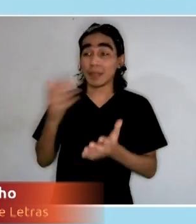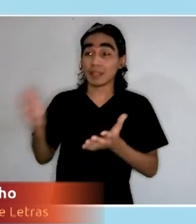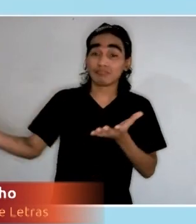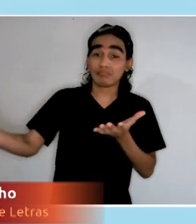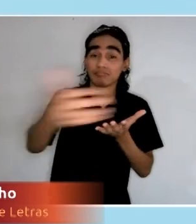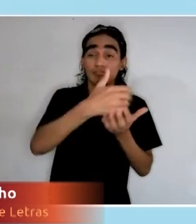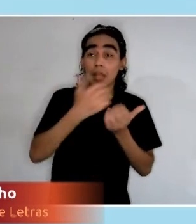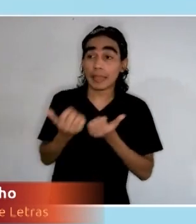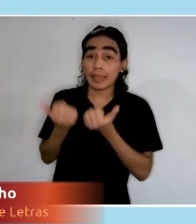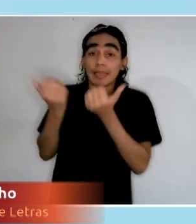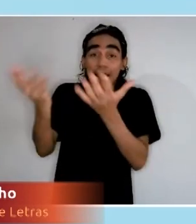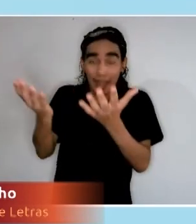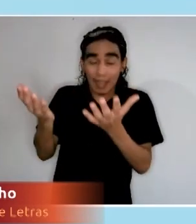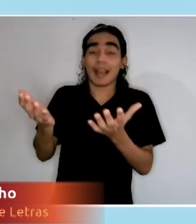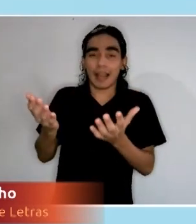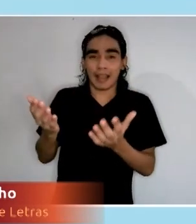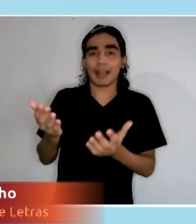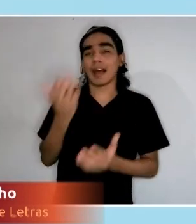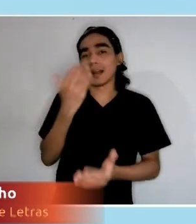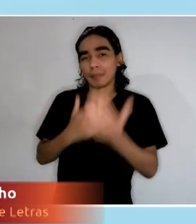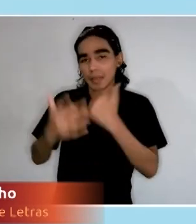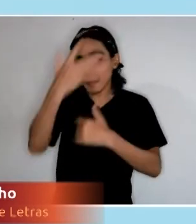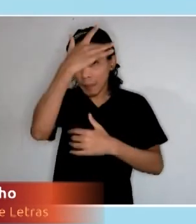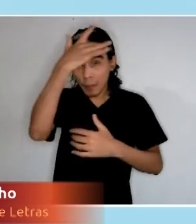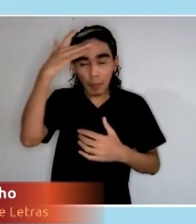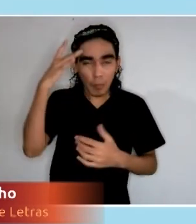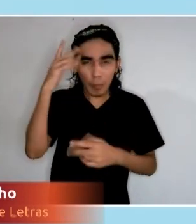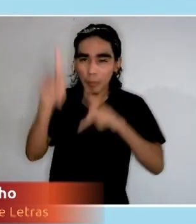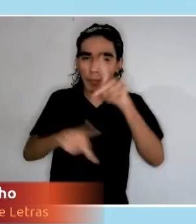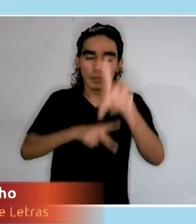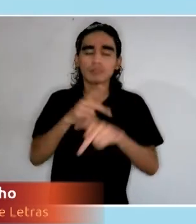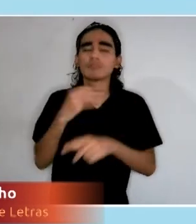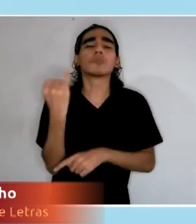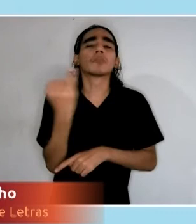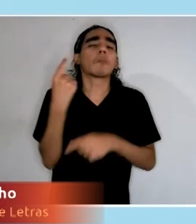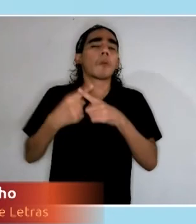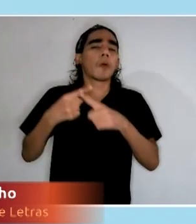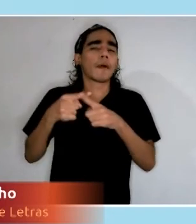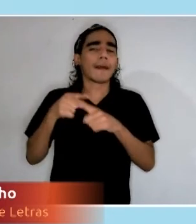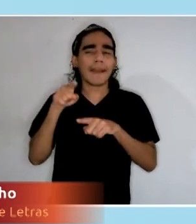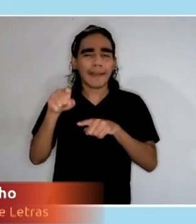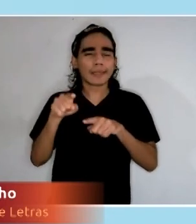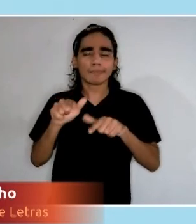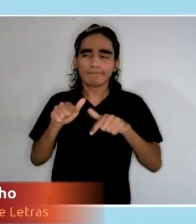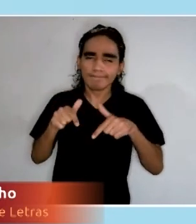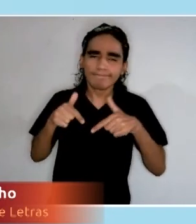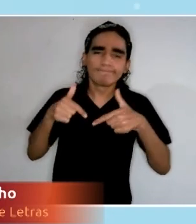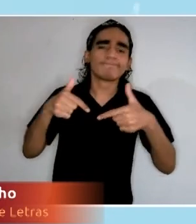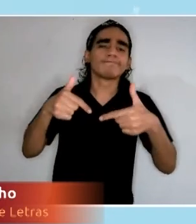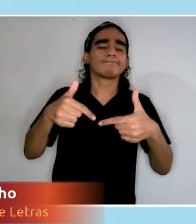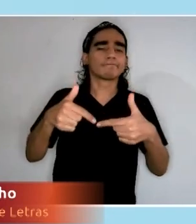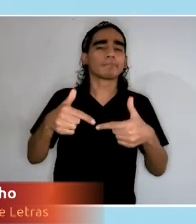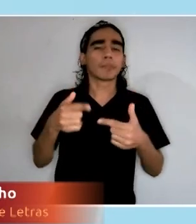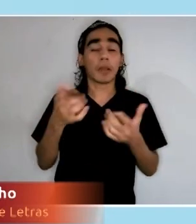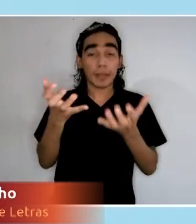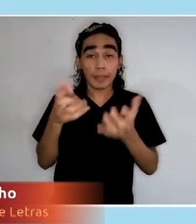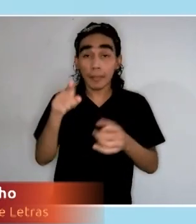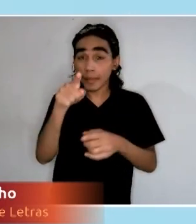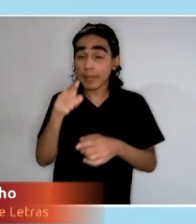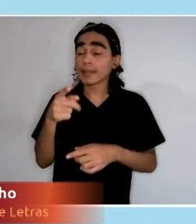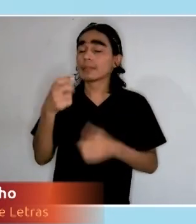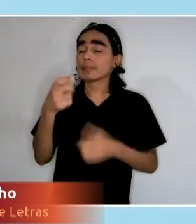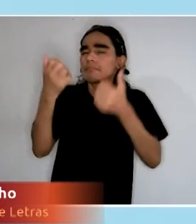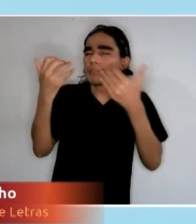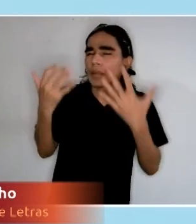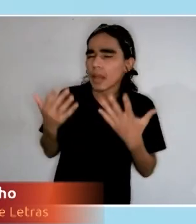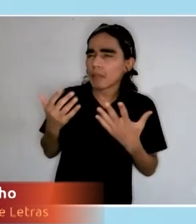eram arrecadados alimentos, né, para doação para essa população. Qual que é a importância dessas ações? E queria que você falasse não só da